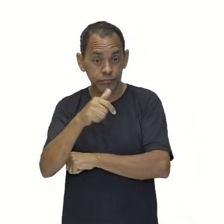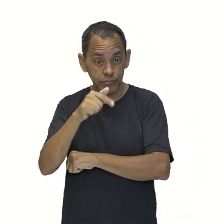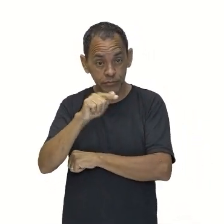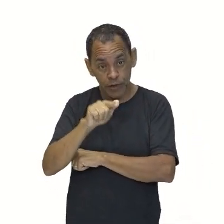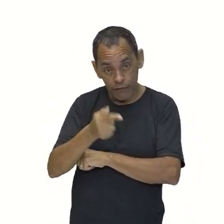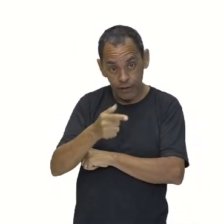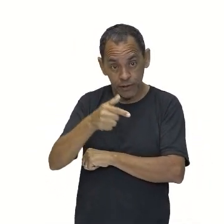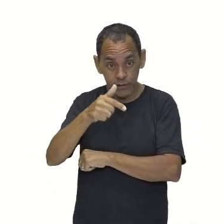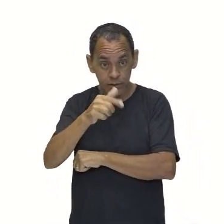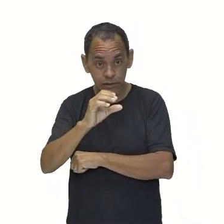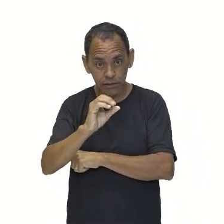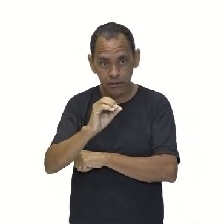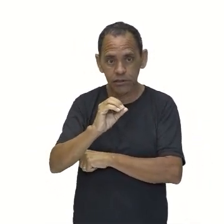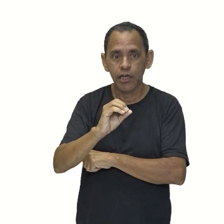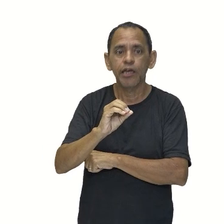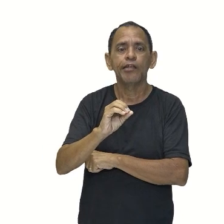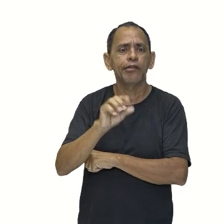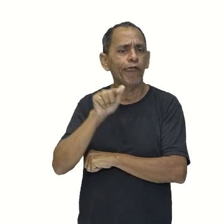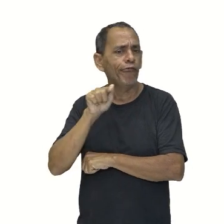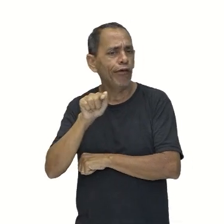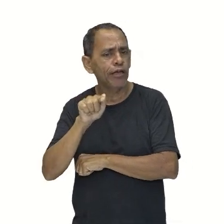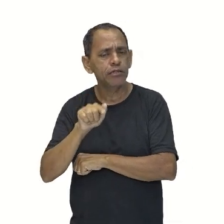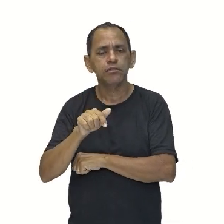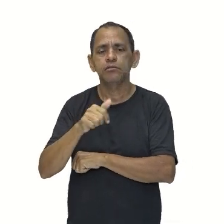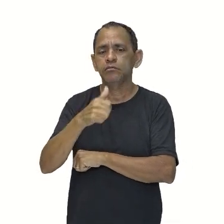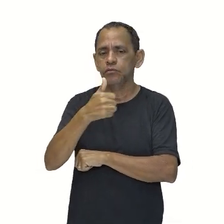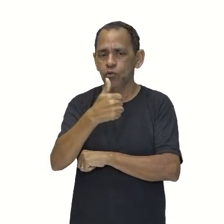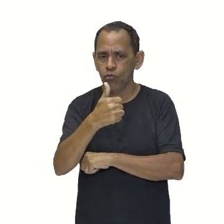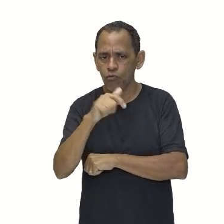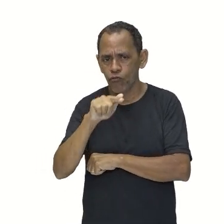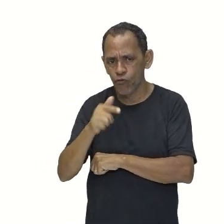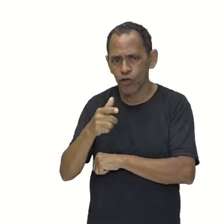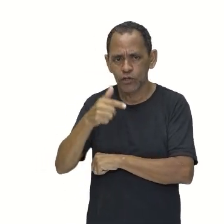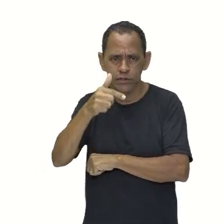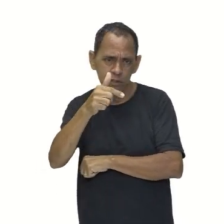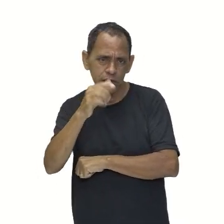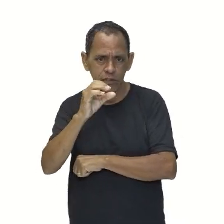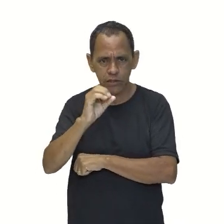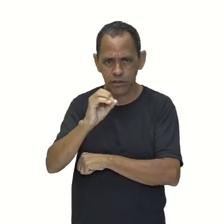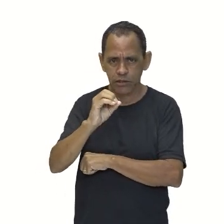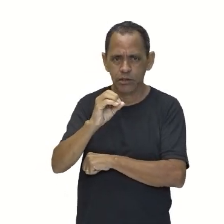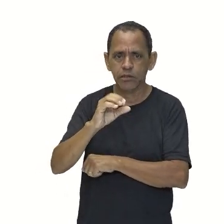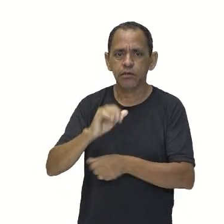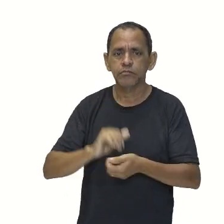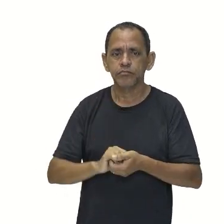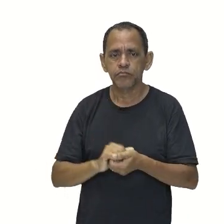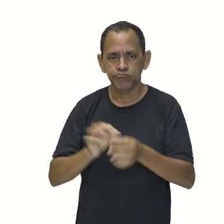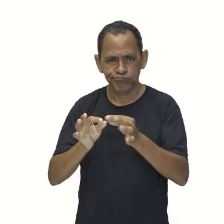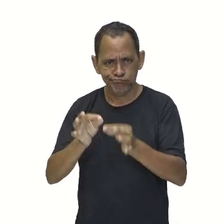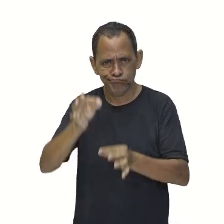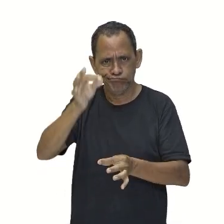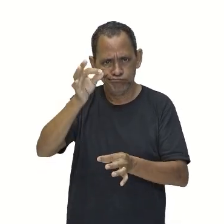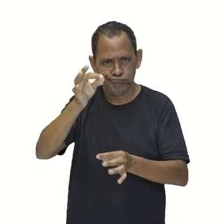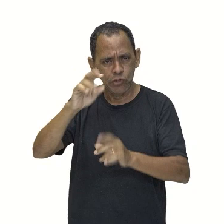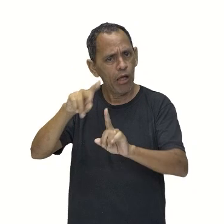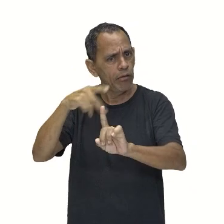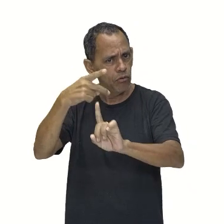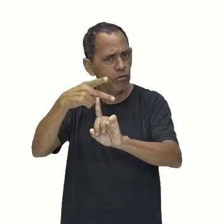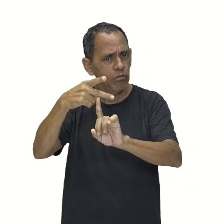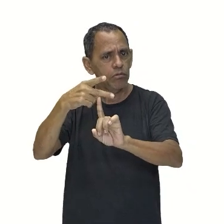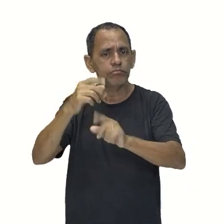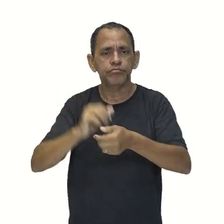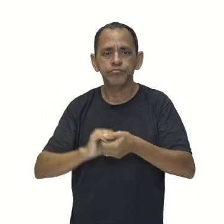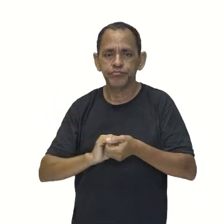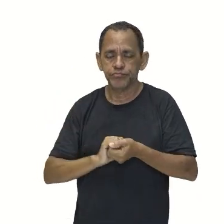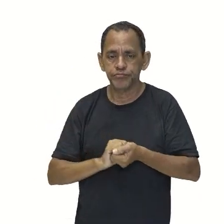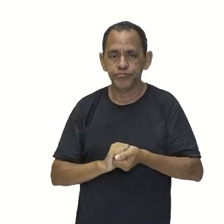1,70 vezes 1,70, porque já que é a altura elevada ao quadrado, então é ela vezes